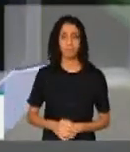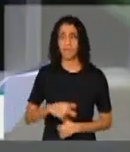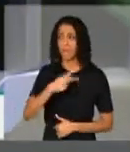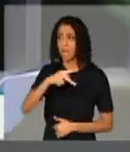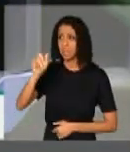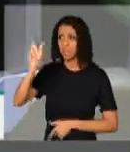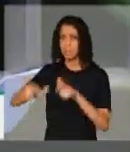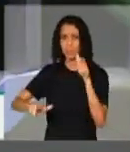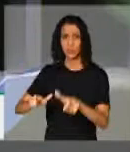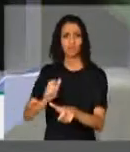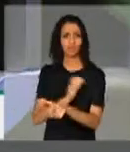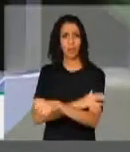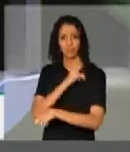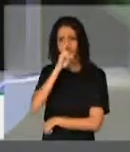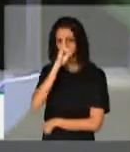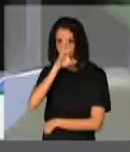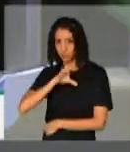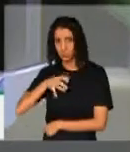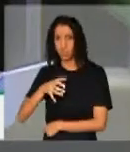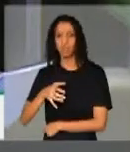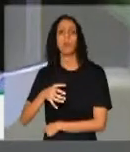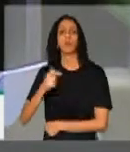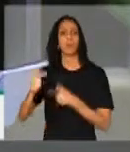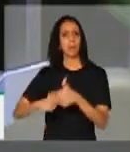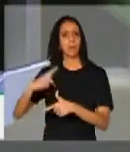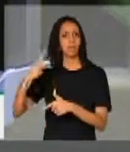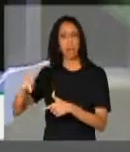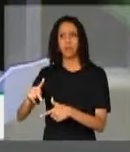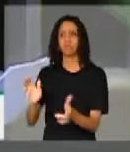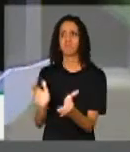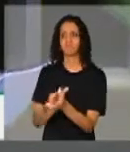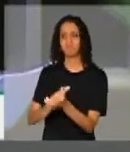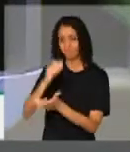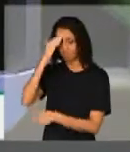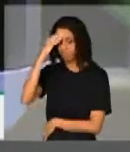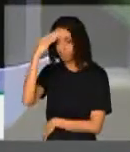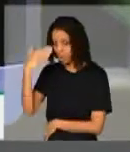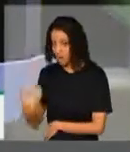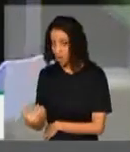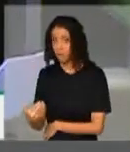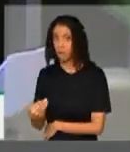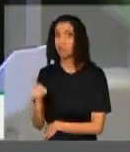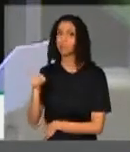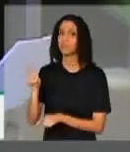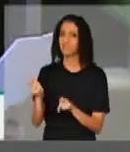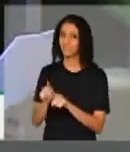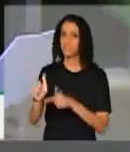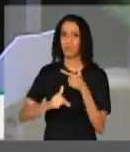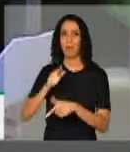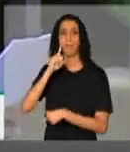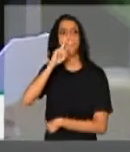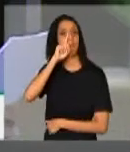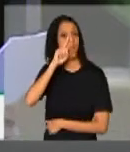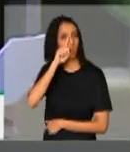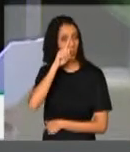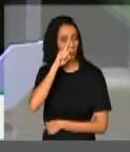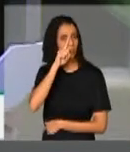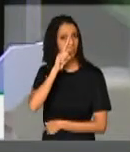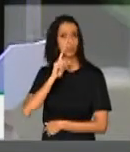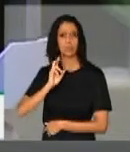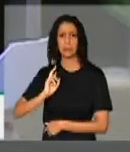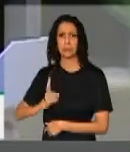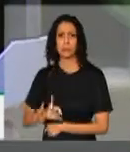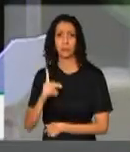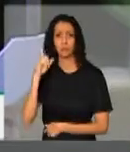valentes empreste viveu a sociedade é honrado louvável mas também muito perigoso é exercido sob condições